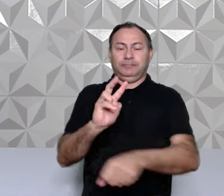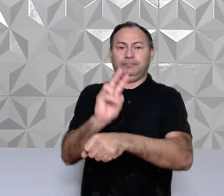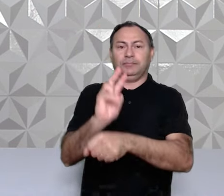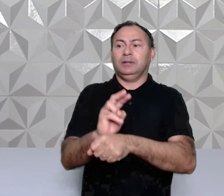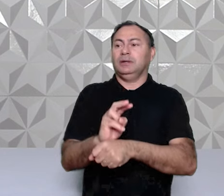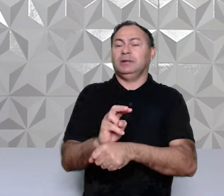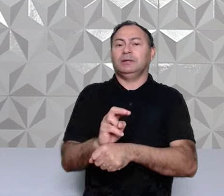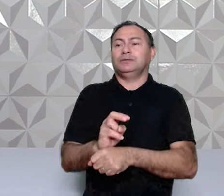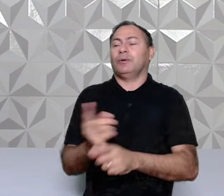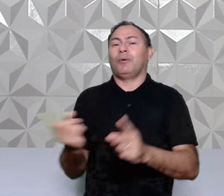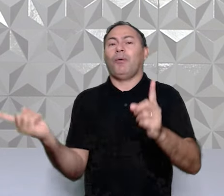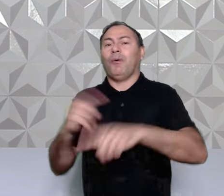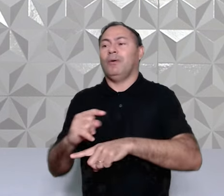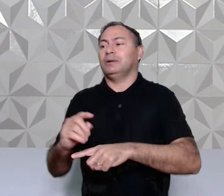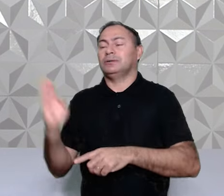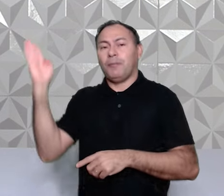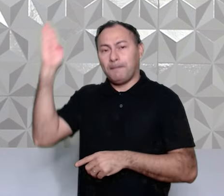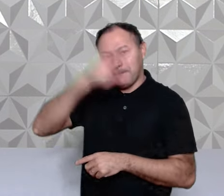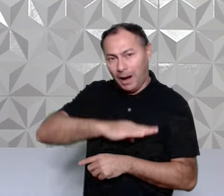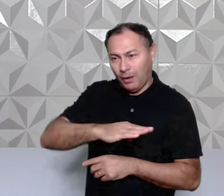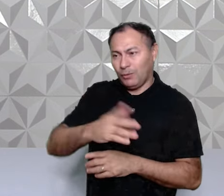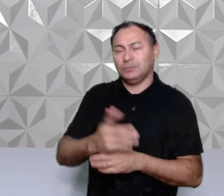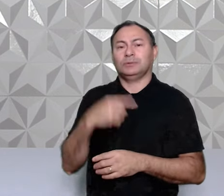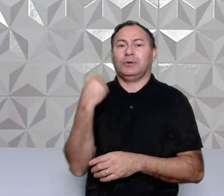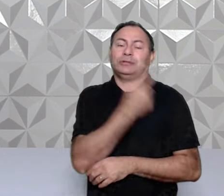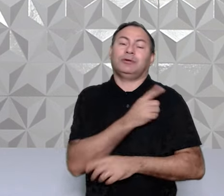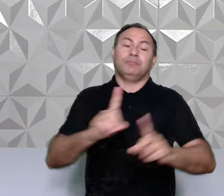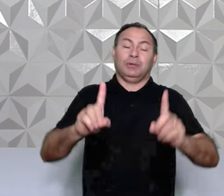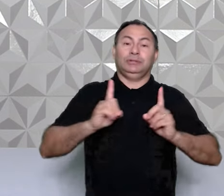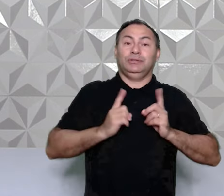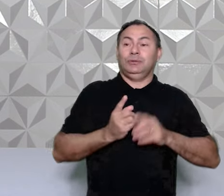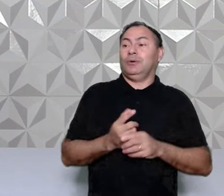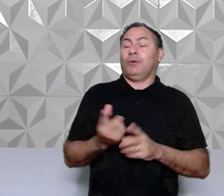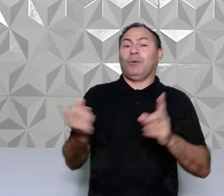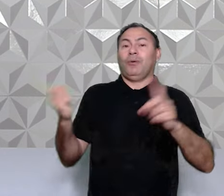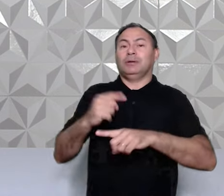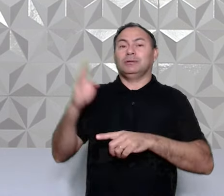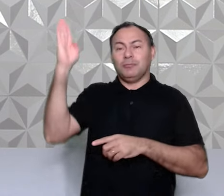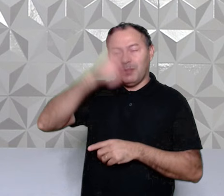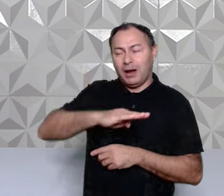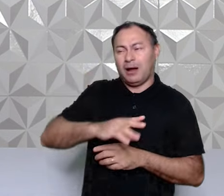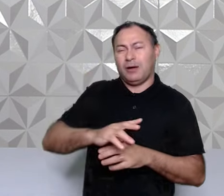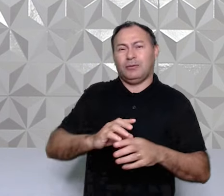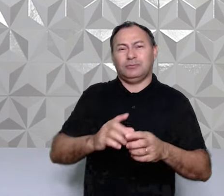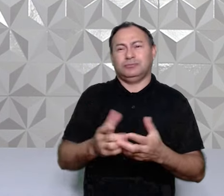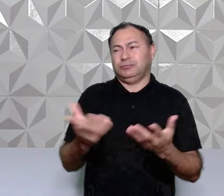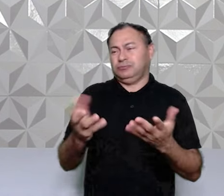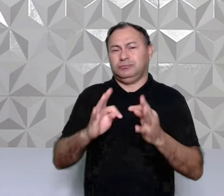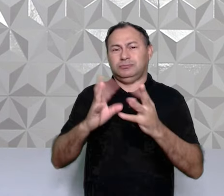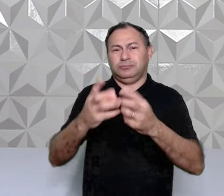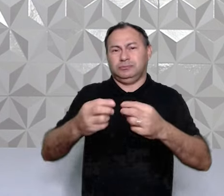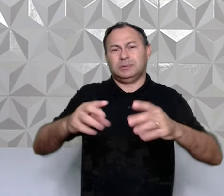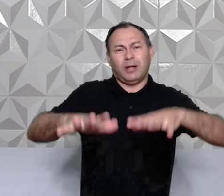protegidos do ataque do maligno, né? Protegidos